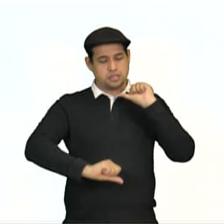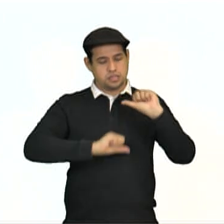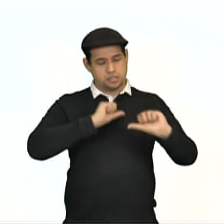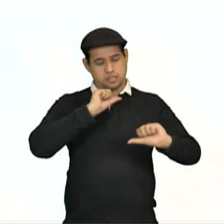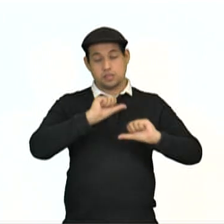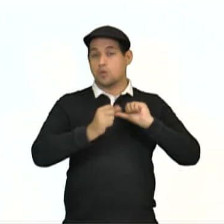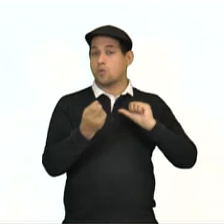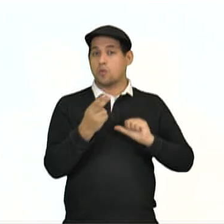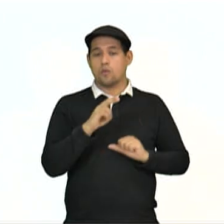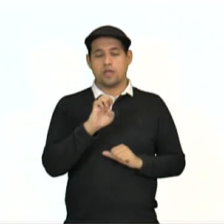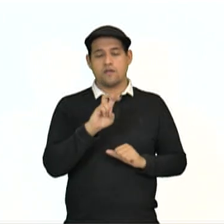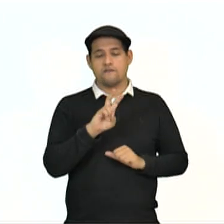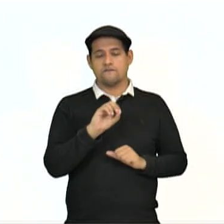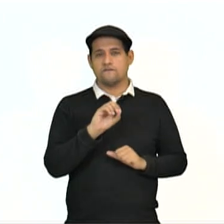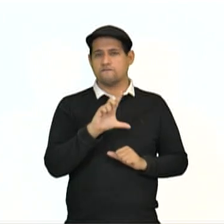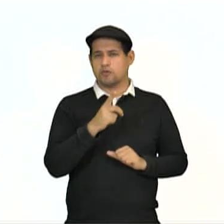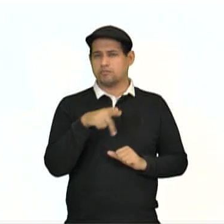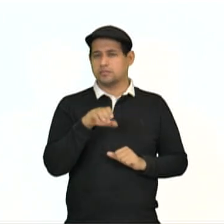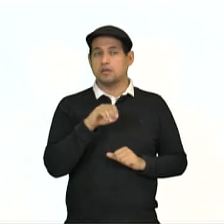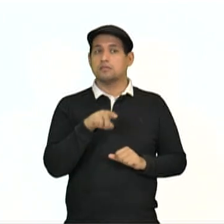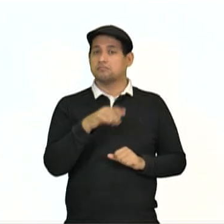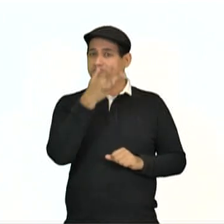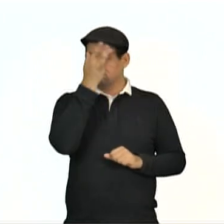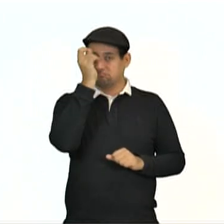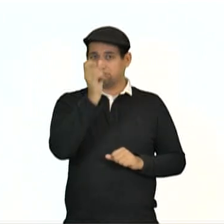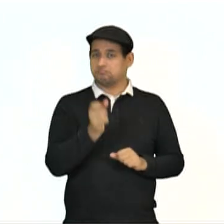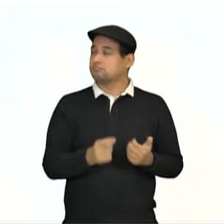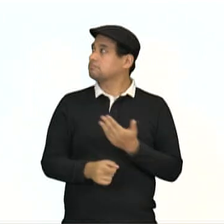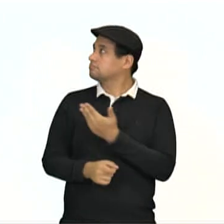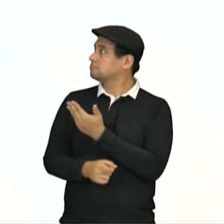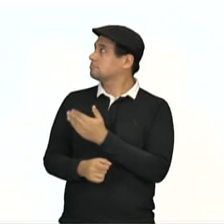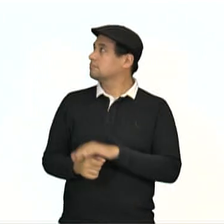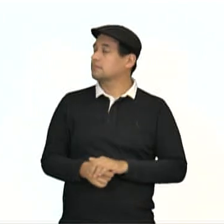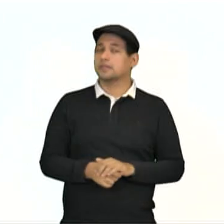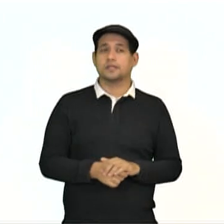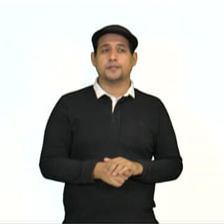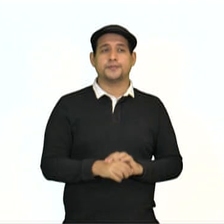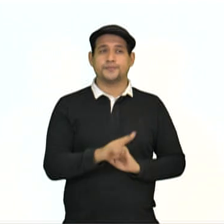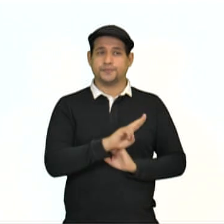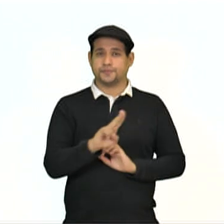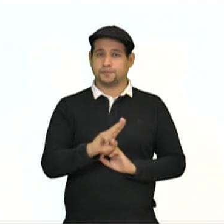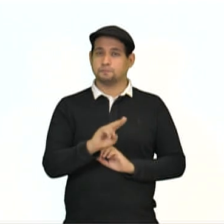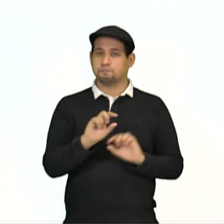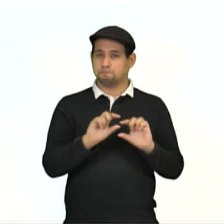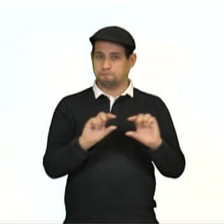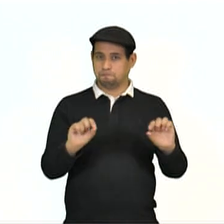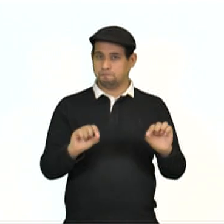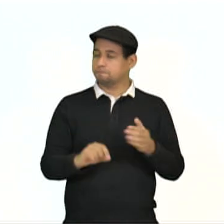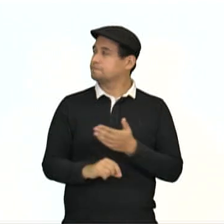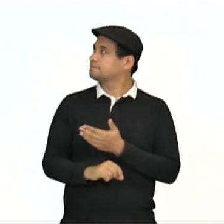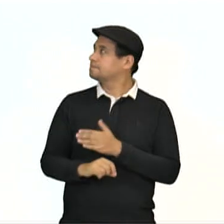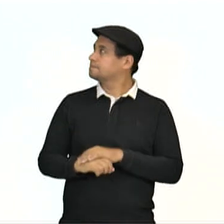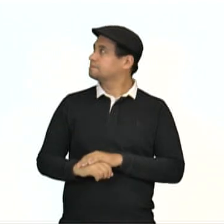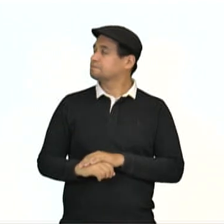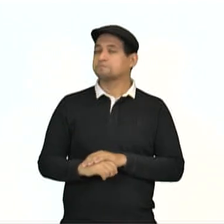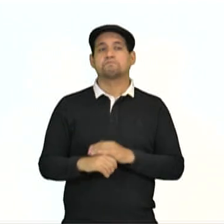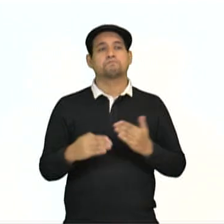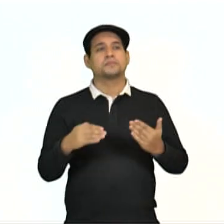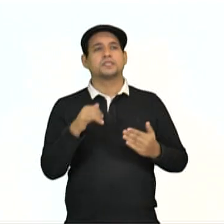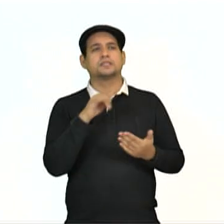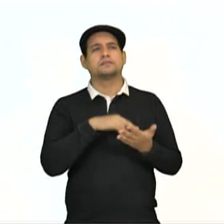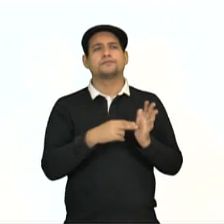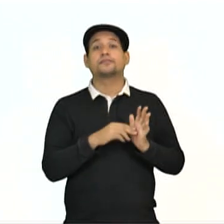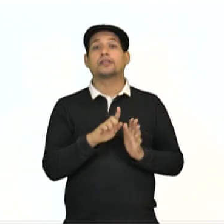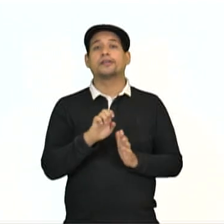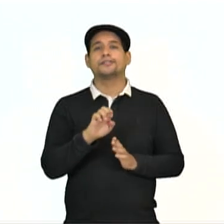ou evolucionismo foi esse cara aqui, Georges Louis Leclerc. Ele é, na história e nas pesquisas, é